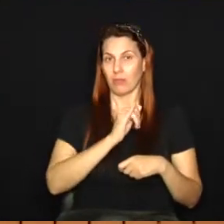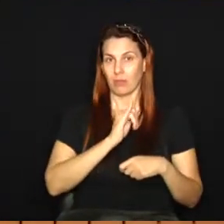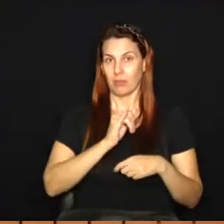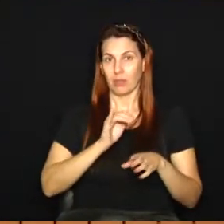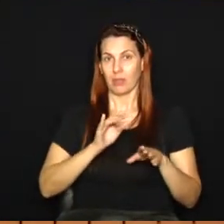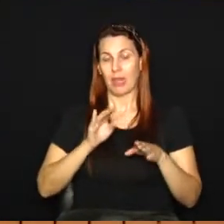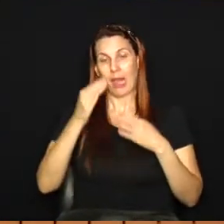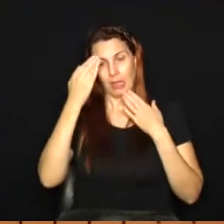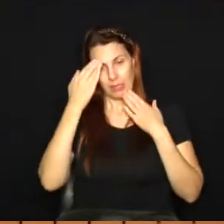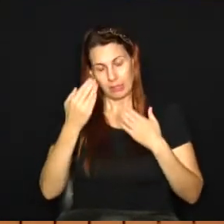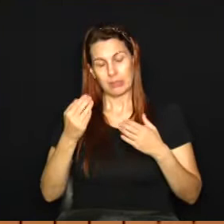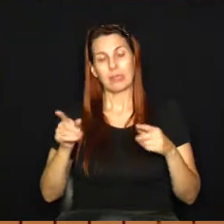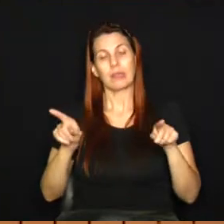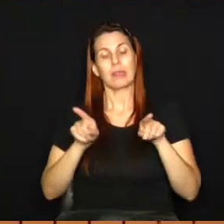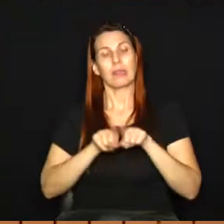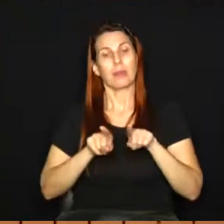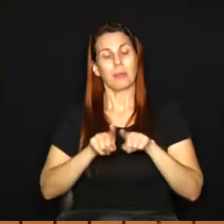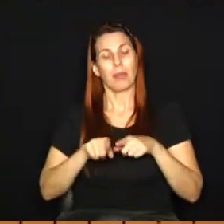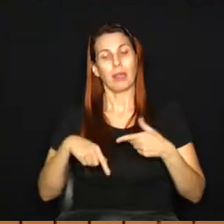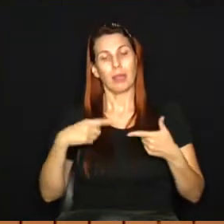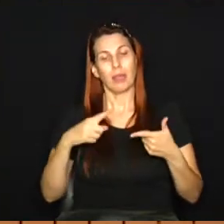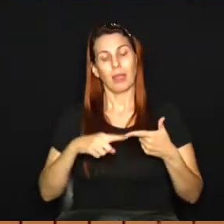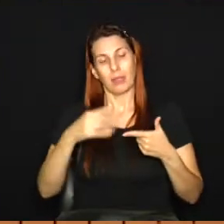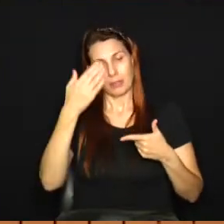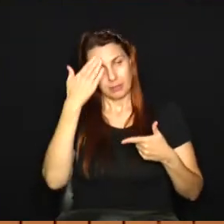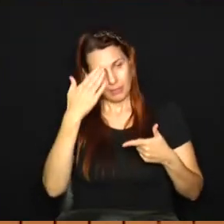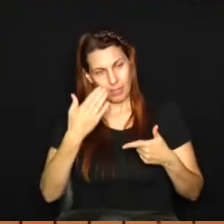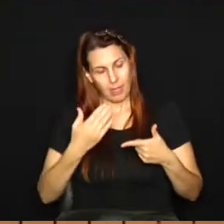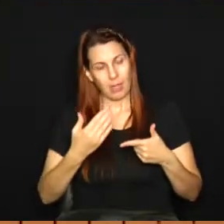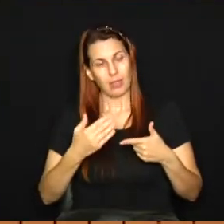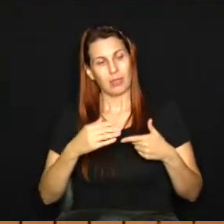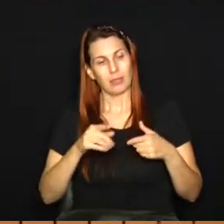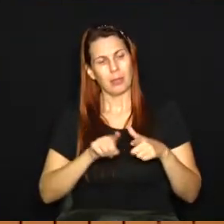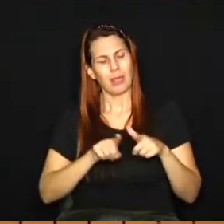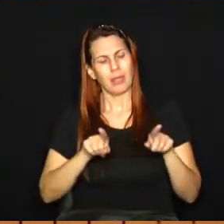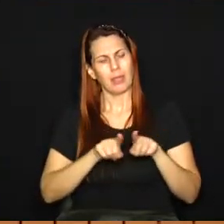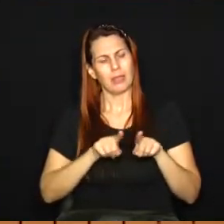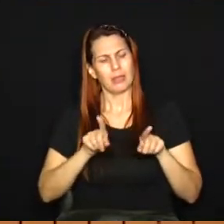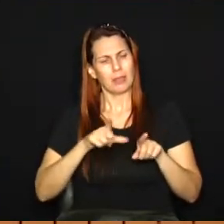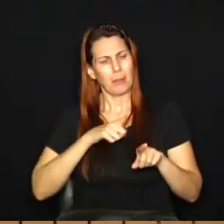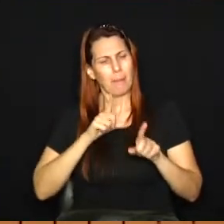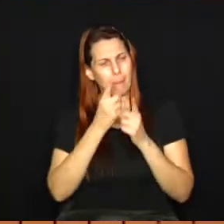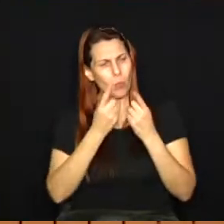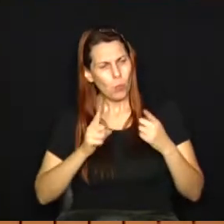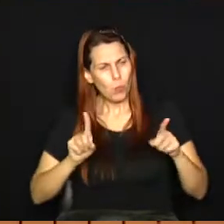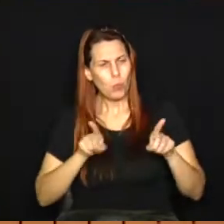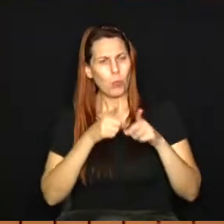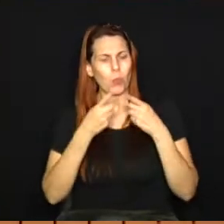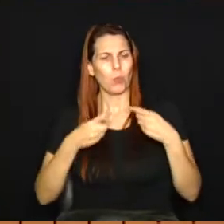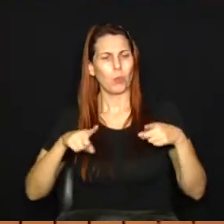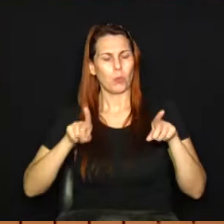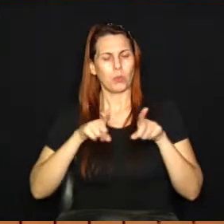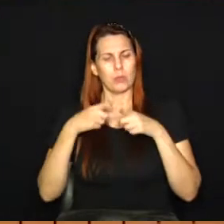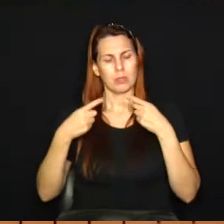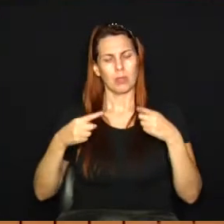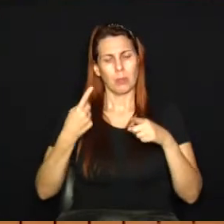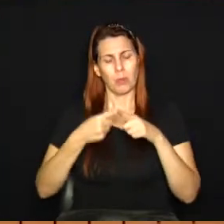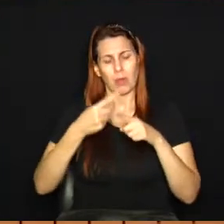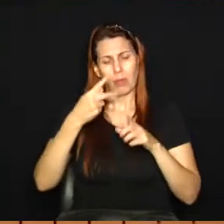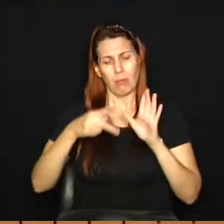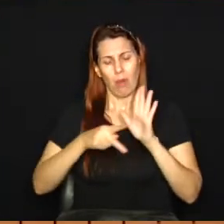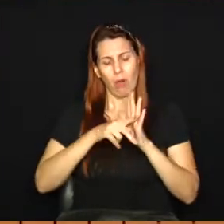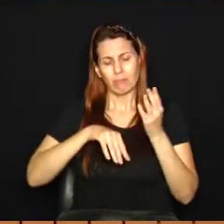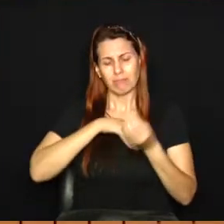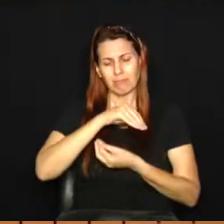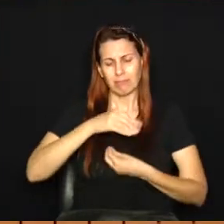dos agradecimentos, né, a presença também, um pouquinho da música, daquilo que rege também a minha vida, como foi falado